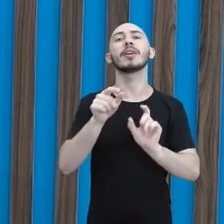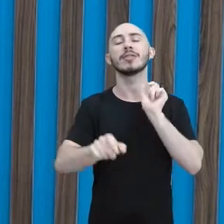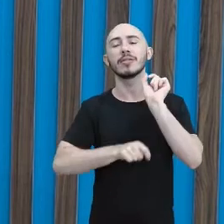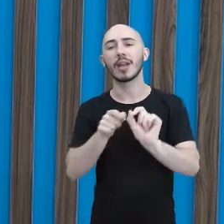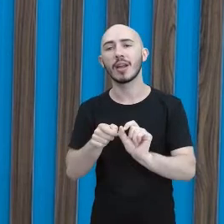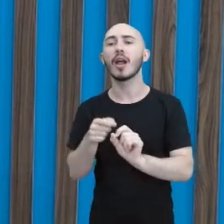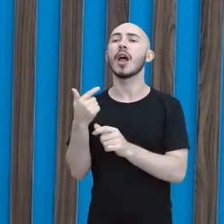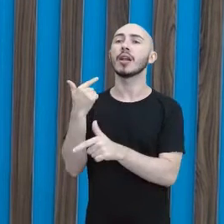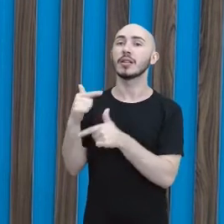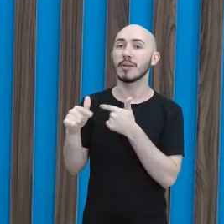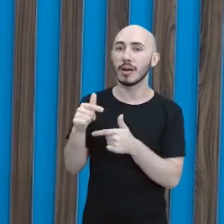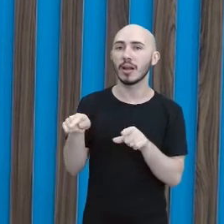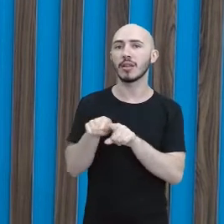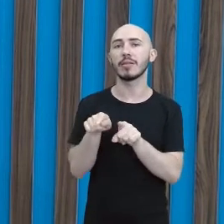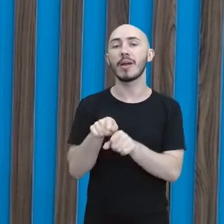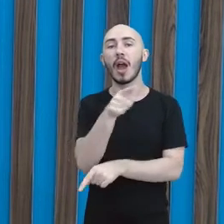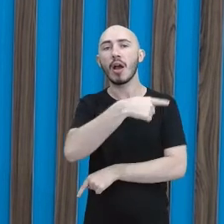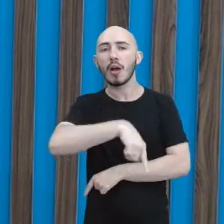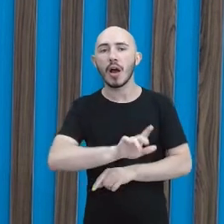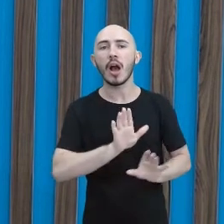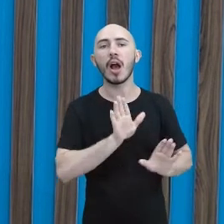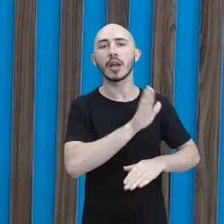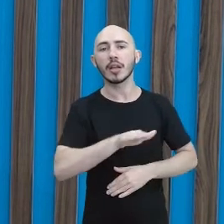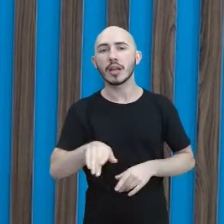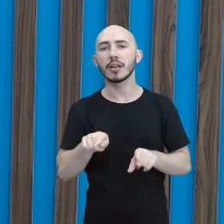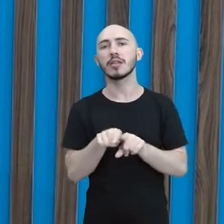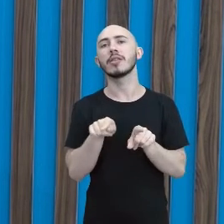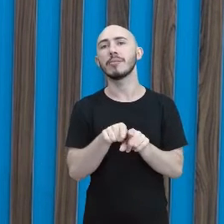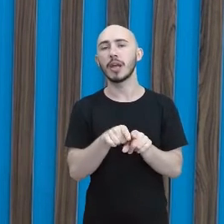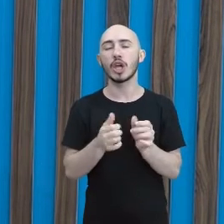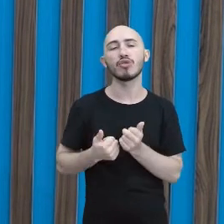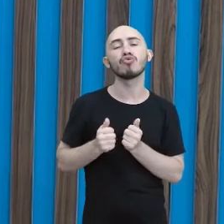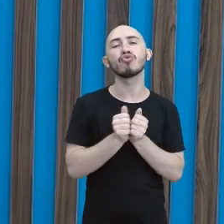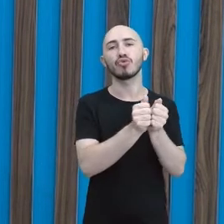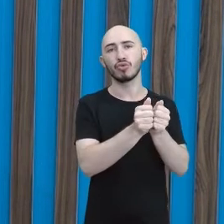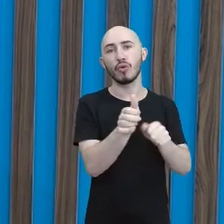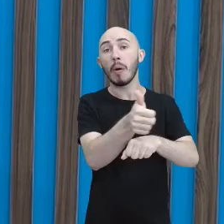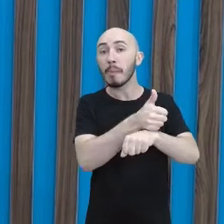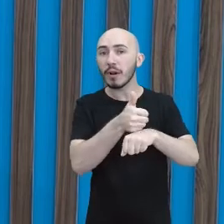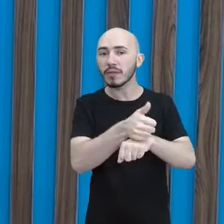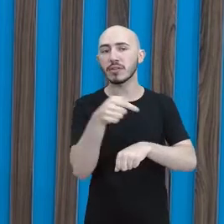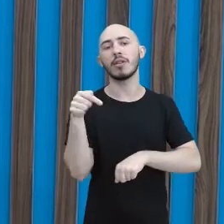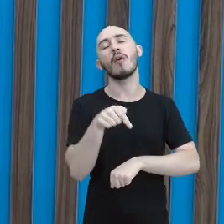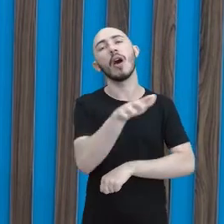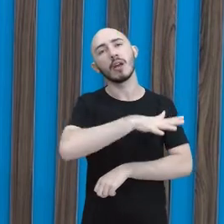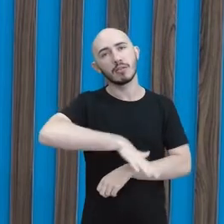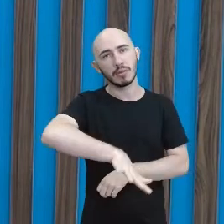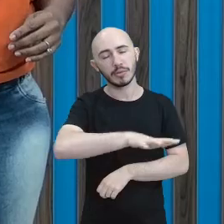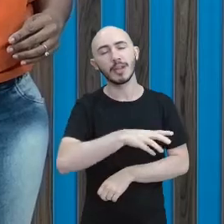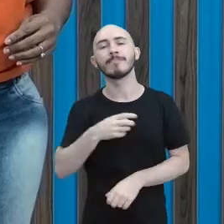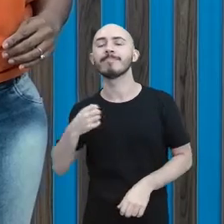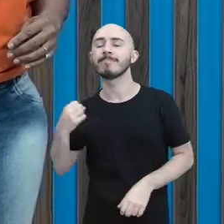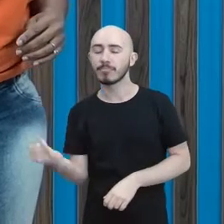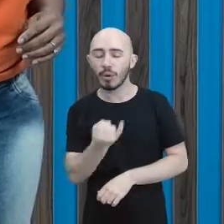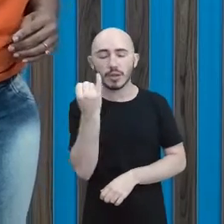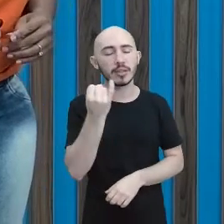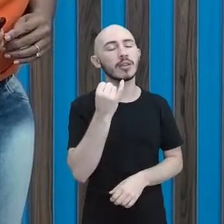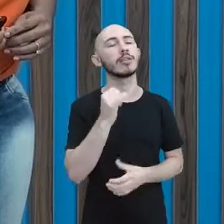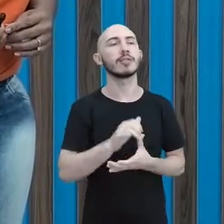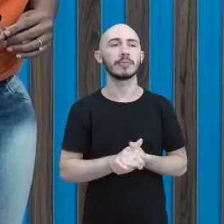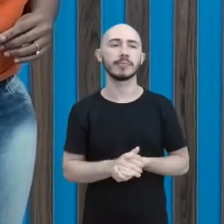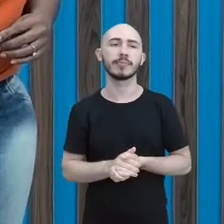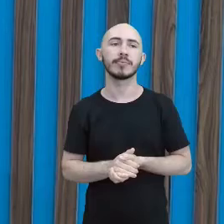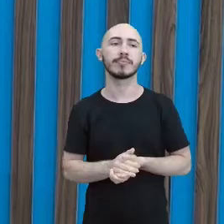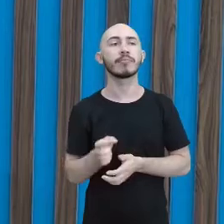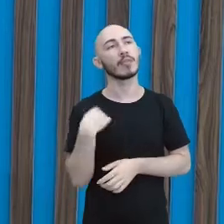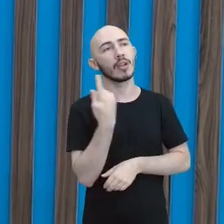de trabalhar, as crianças também têm um olhar do profissional que está lá naquele ambiente, que isso é muito importante, não é, Ivânia? Isso. Como a gente tinha